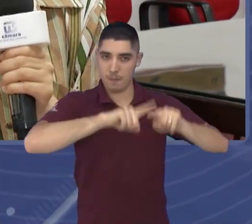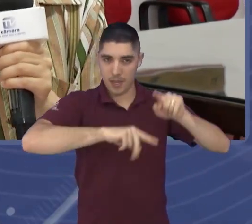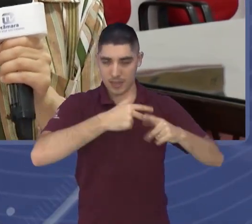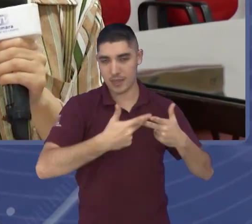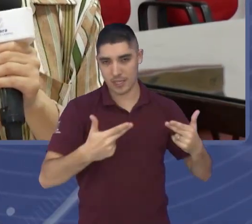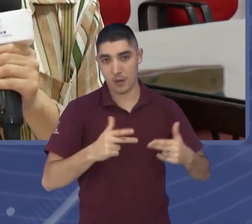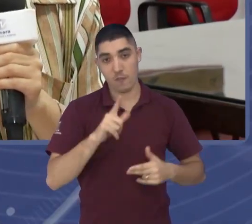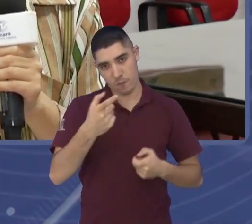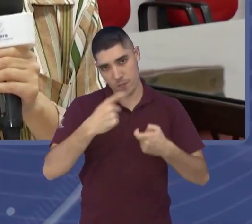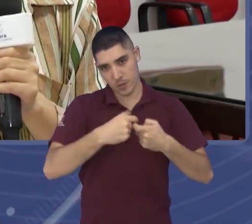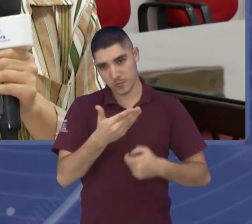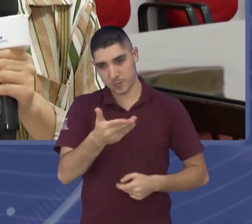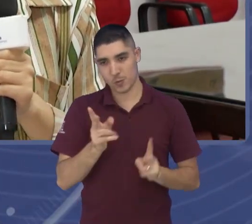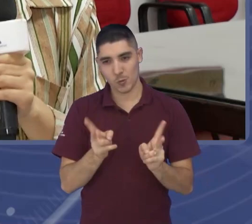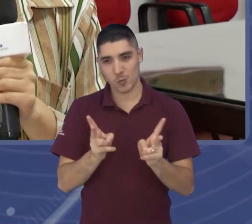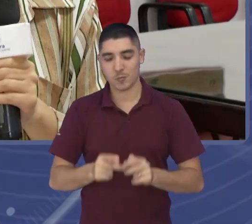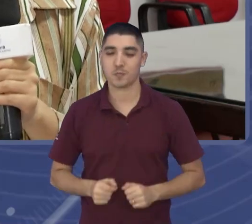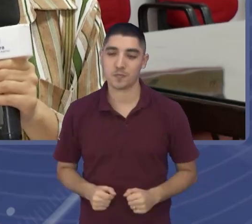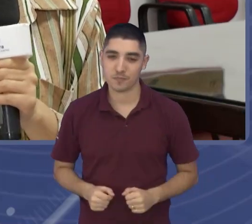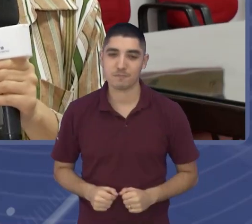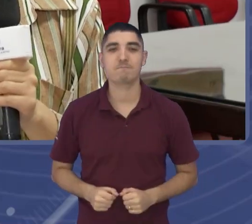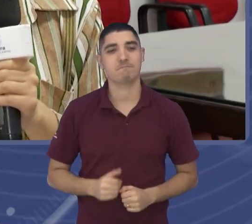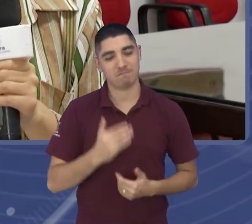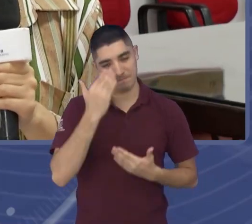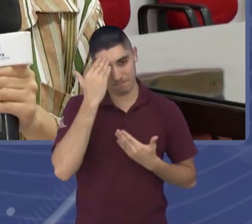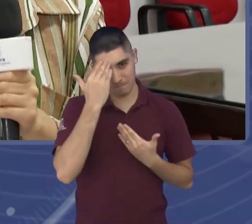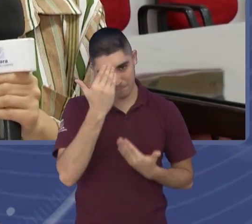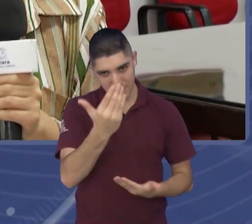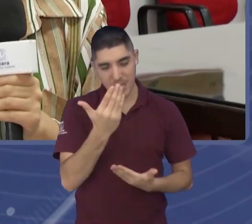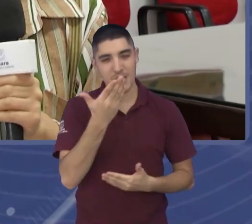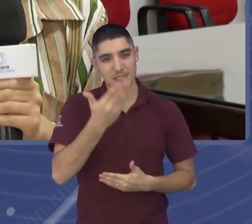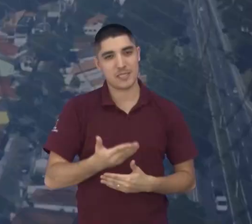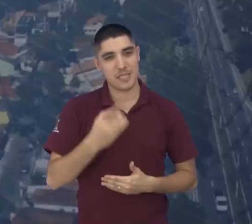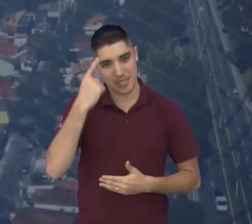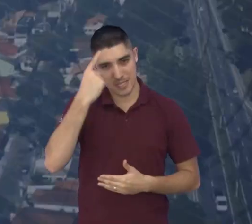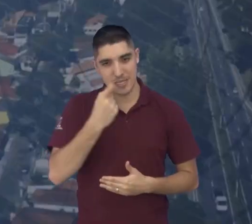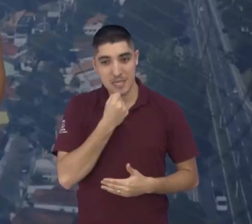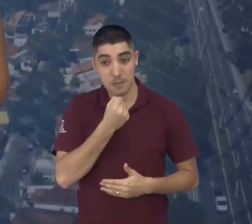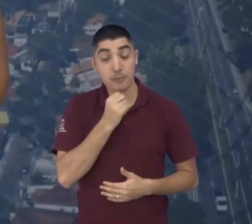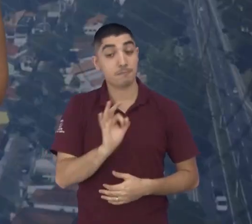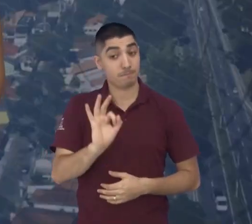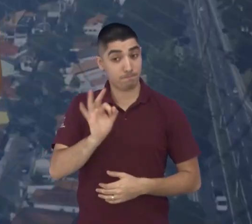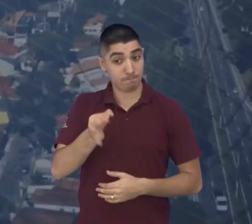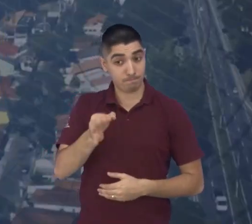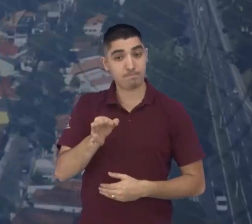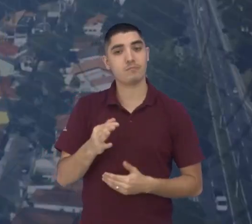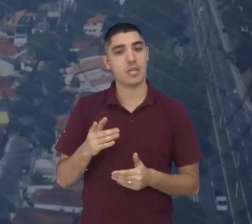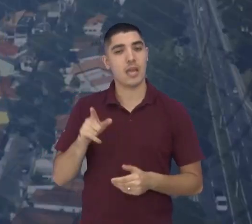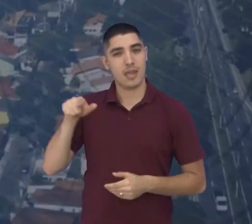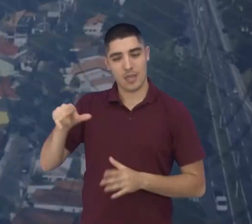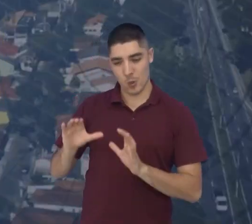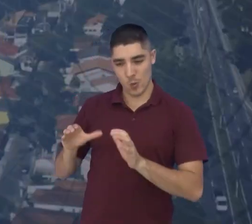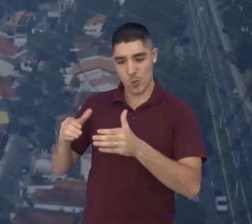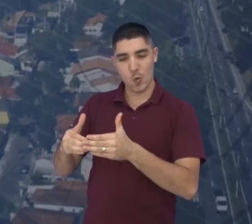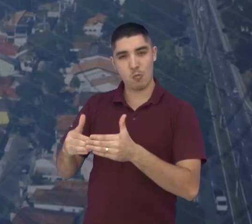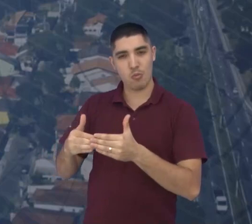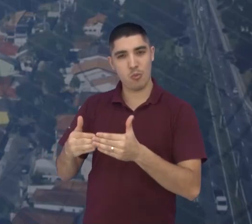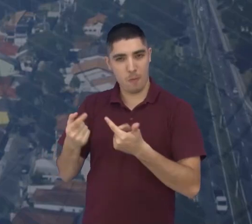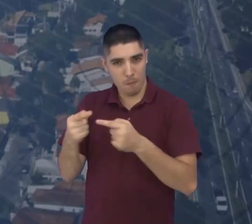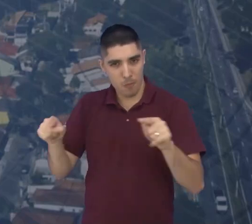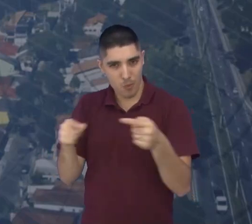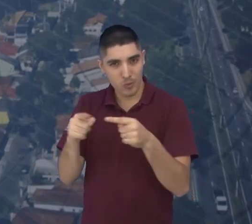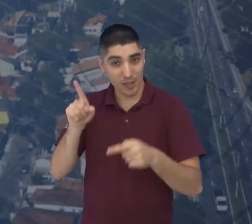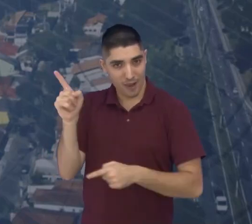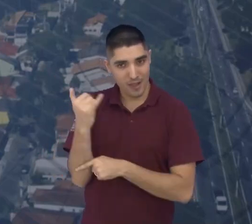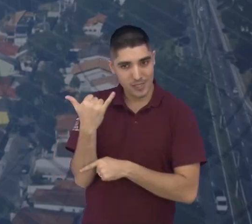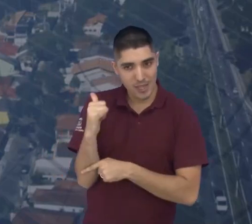estúdio. Tá certo, Tami. Obrigada mais uma vez. Isso mesmo, inclusive a Banda de Santana, muitas pessoas,